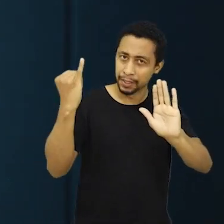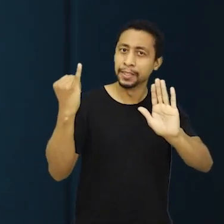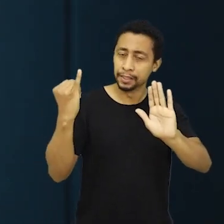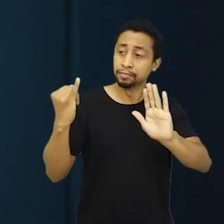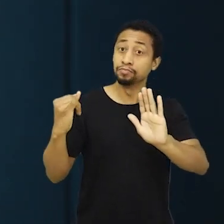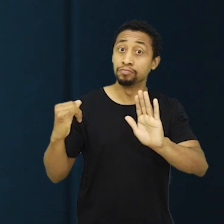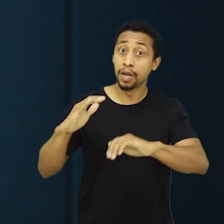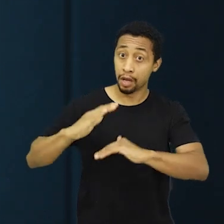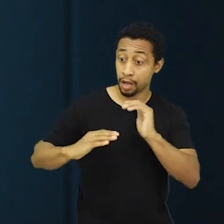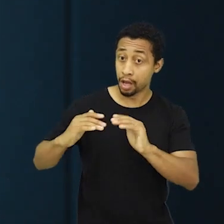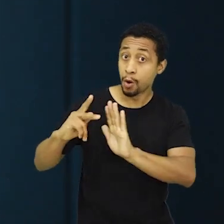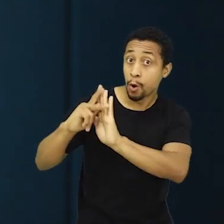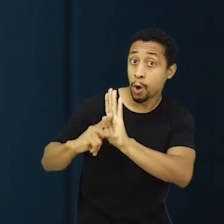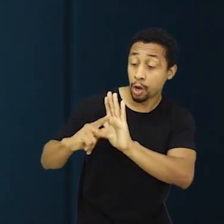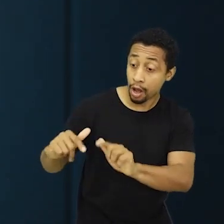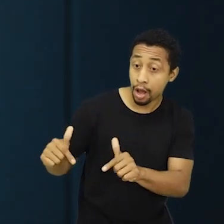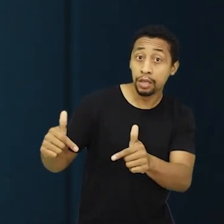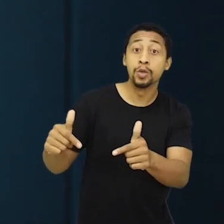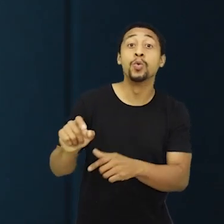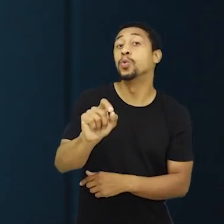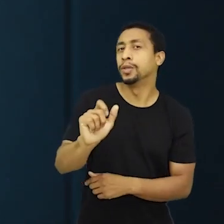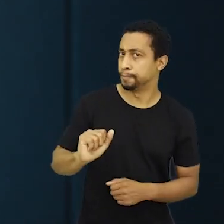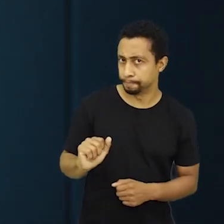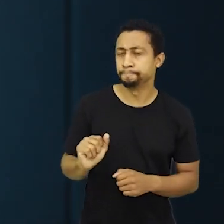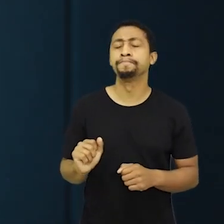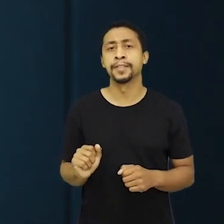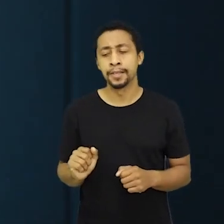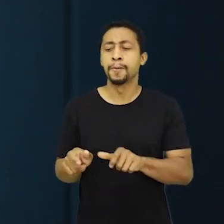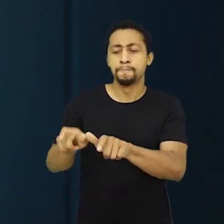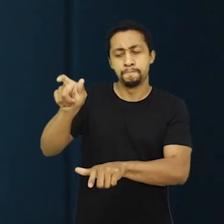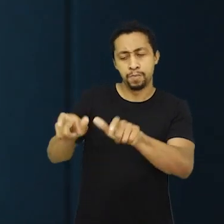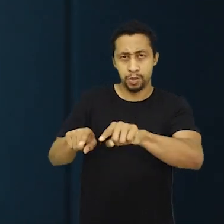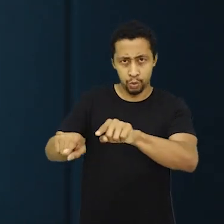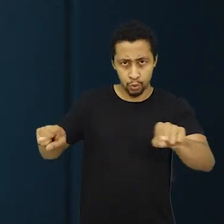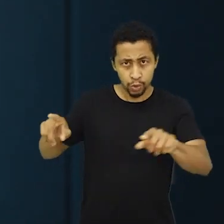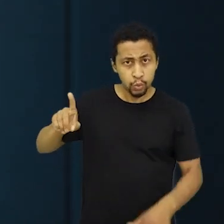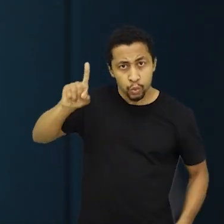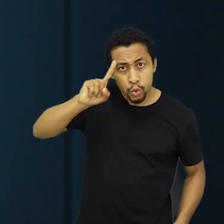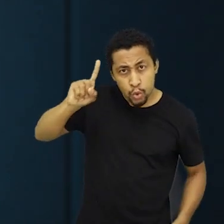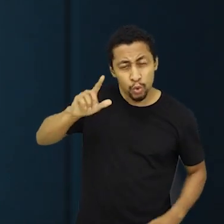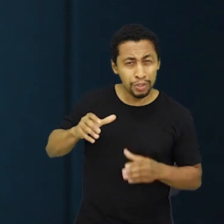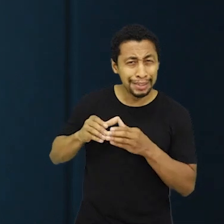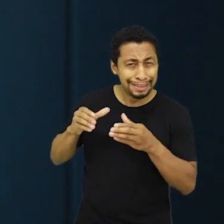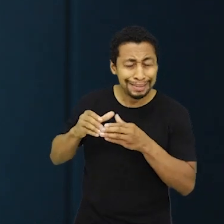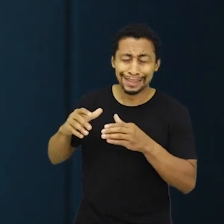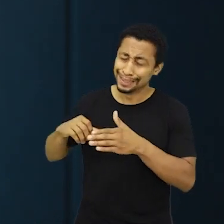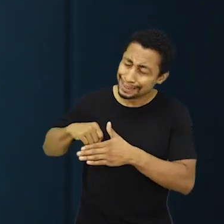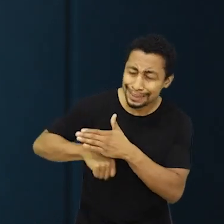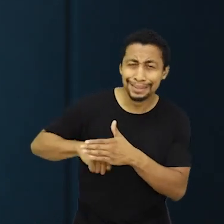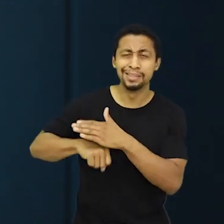execução dos projetos é quando pessoas que estão na sua luta cotidiana, né,